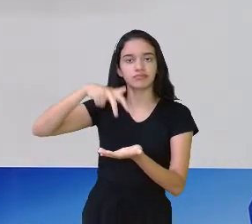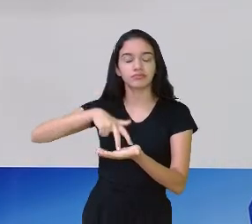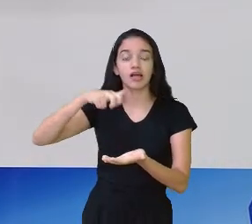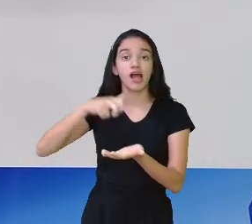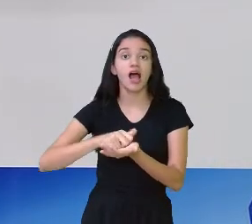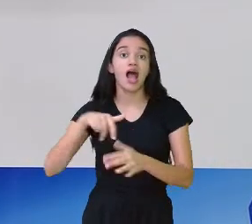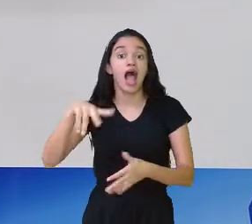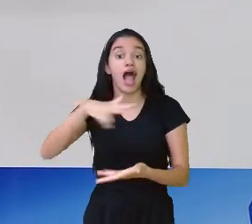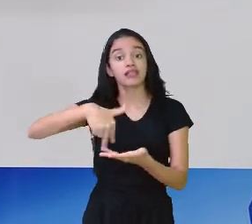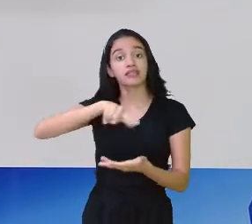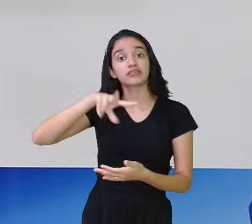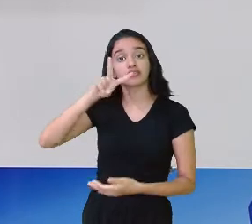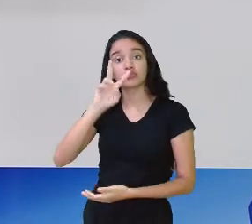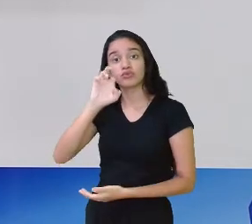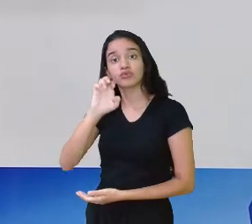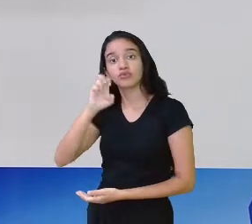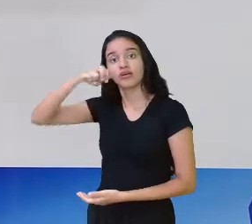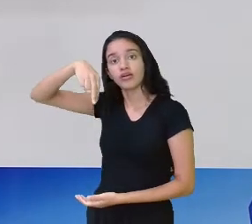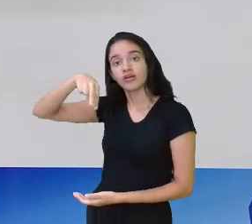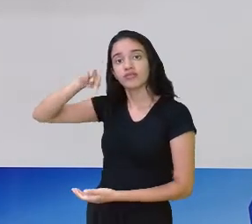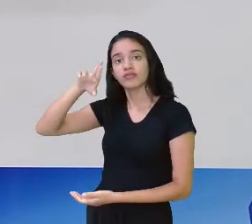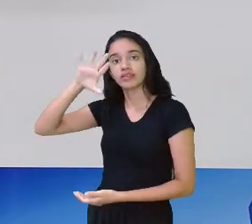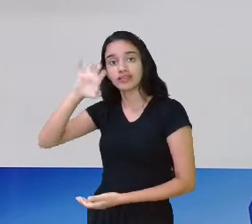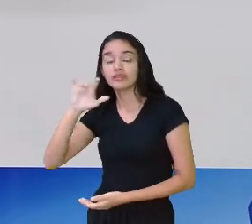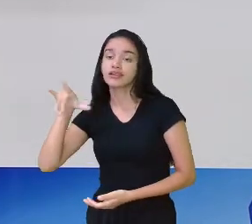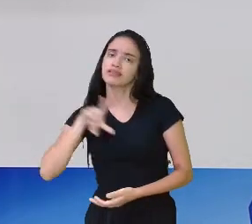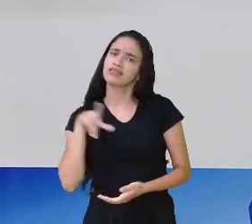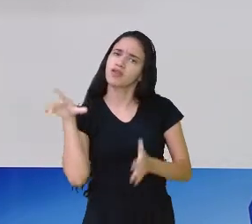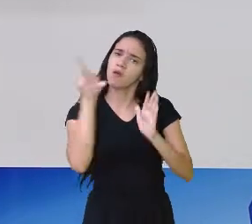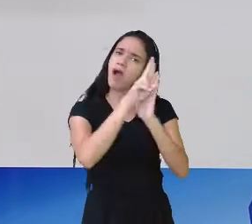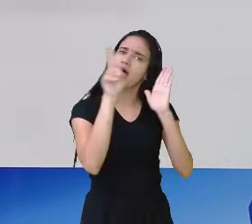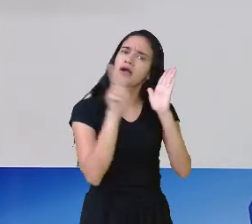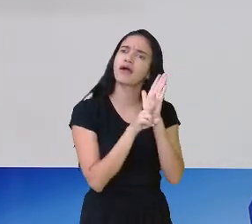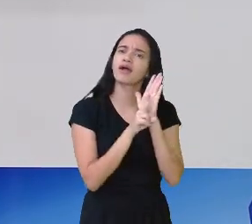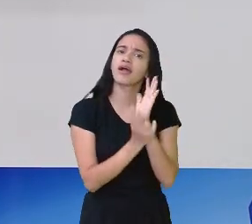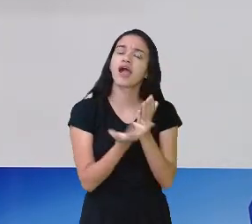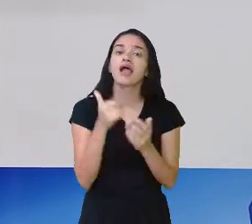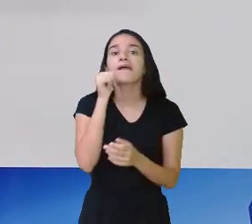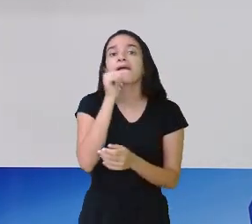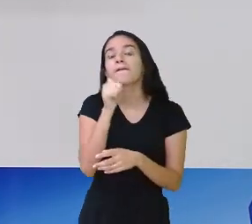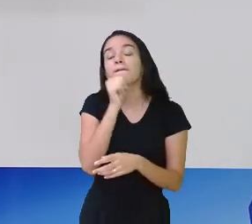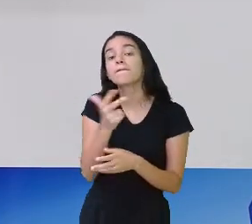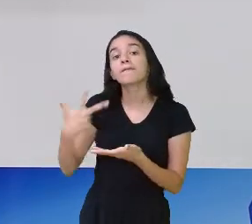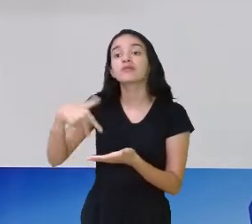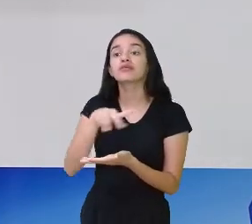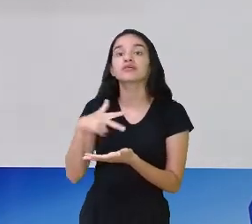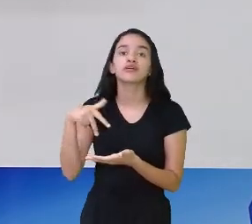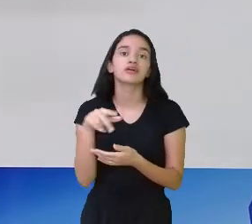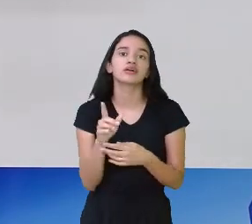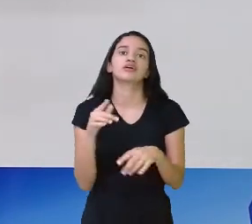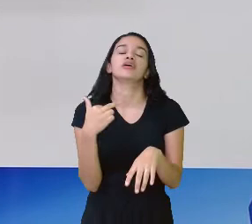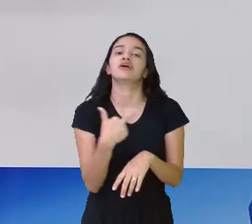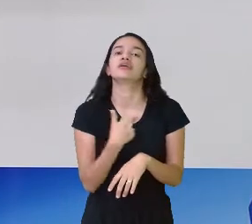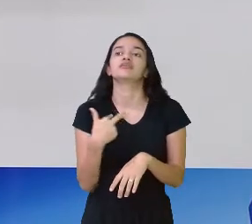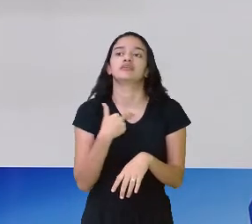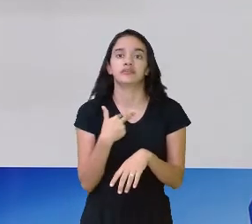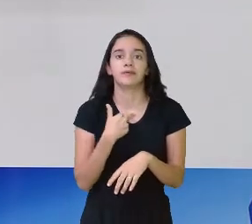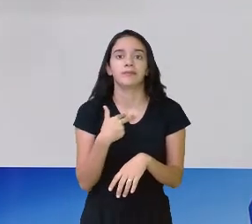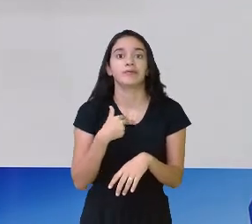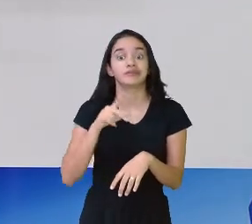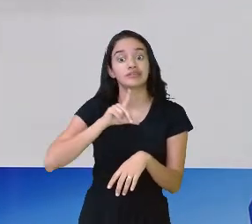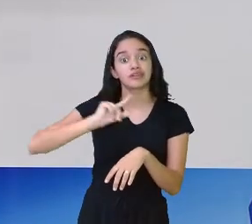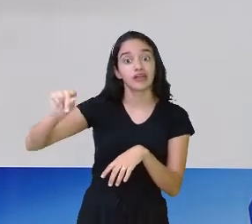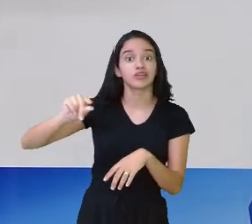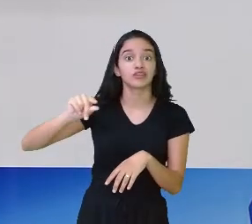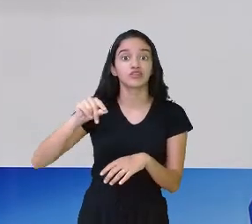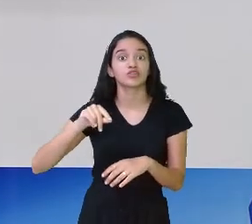tem. Não tem, né? Tem uma regra na dança do ventre, gente, que a bailarina ela não pode... Justamente, ela não pode sair do